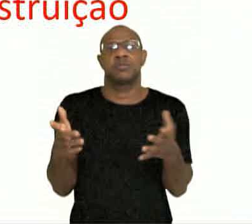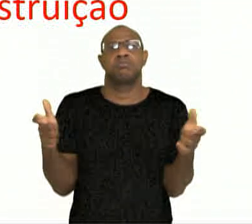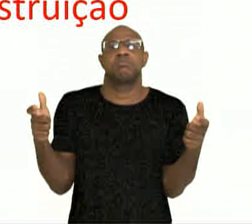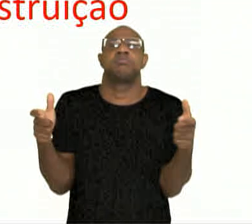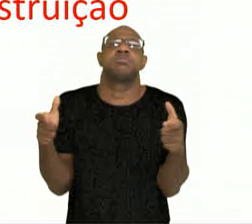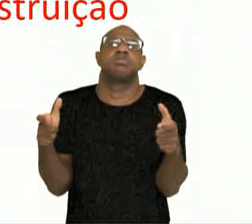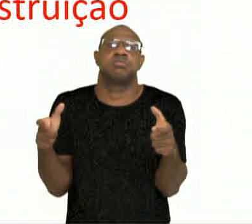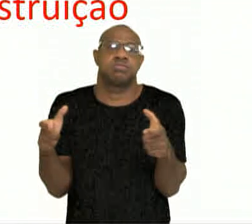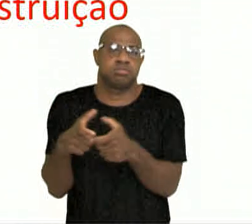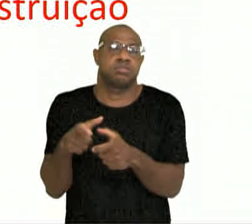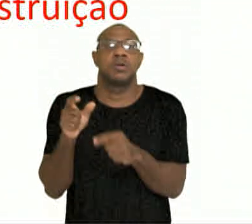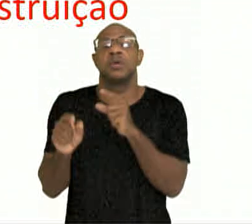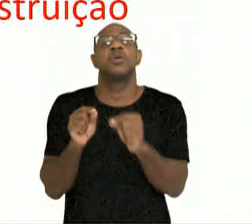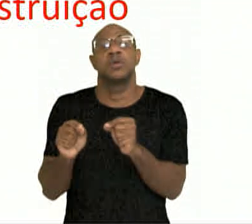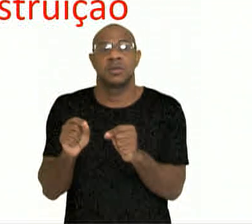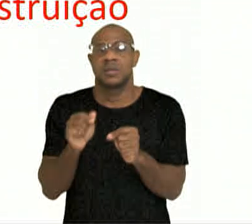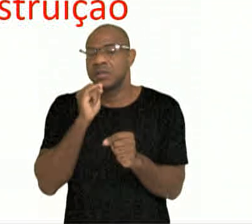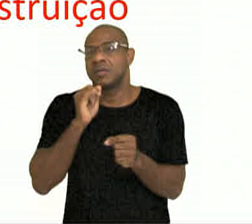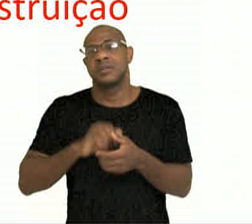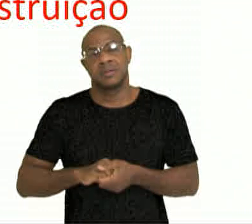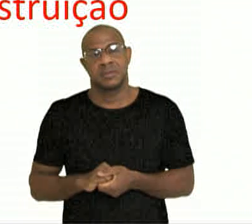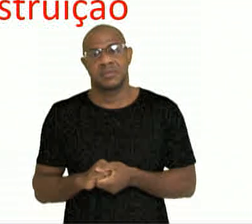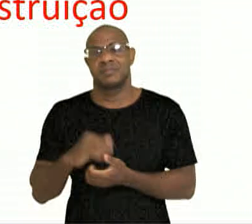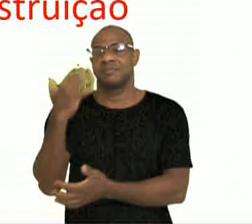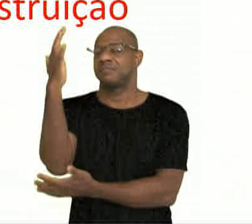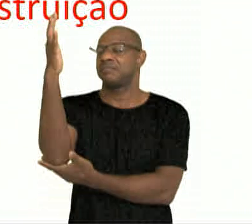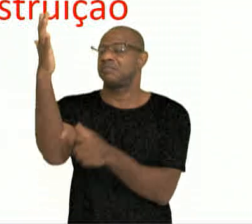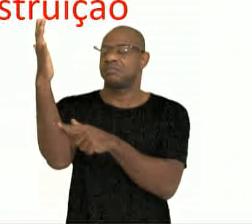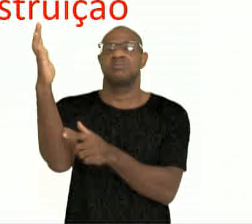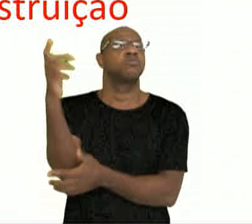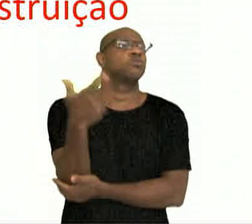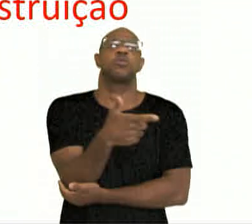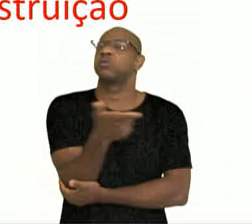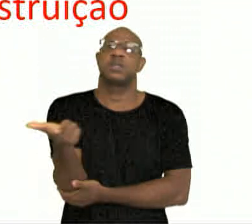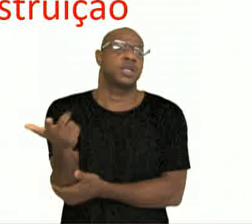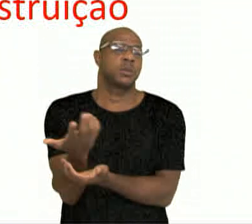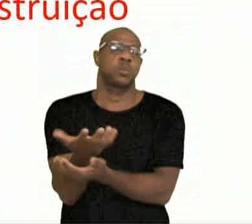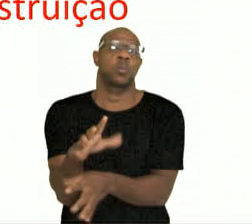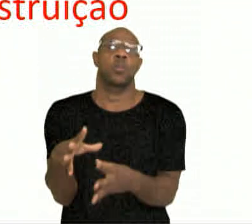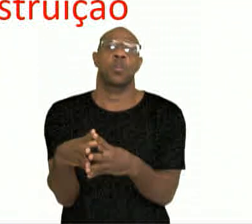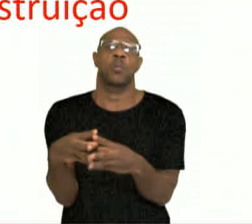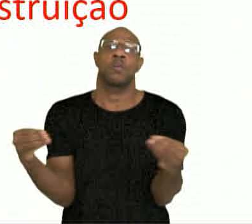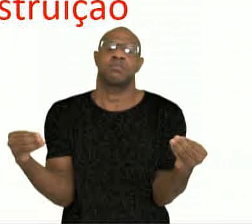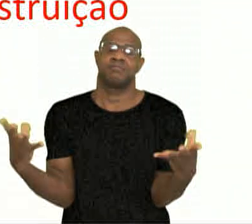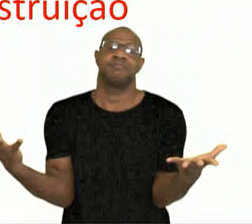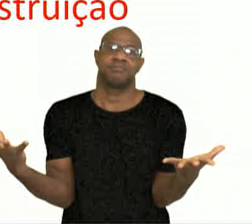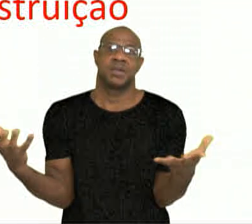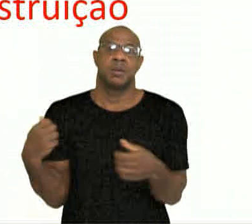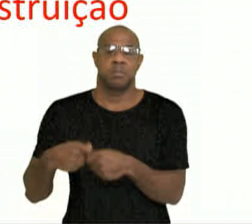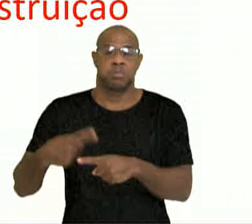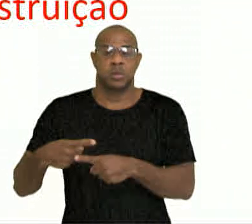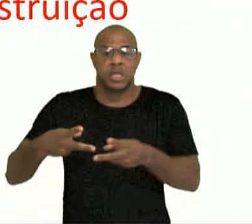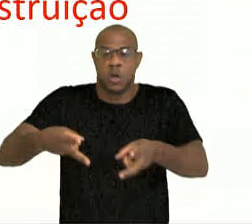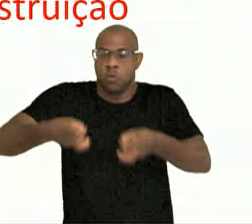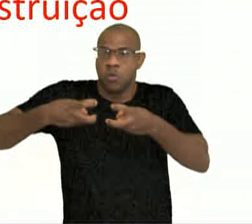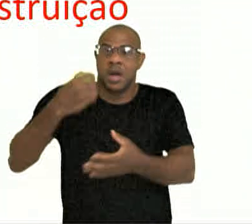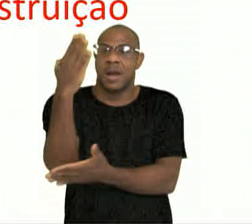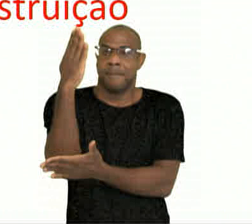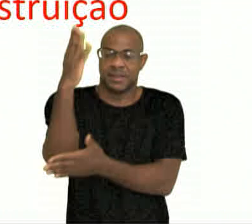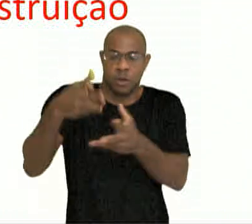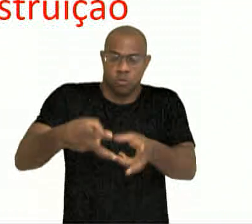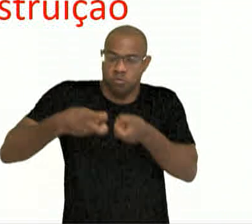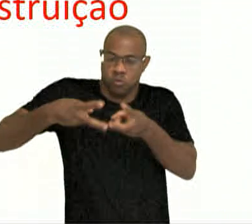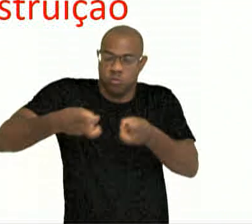ameaçada de extinção, como por exemplo ali o pau-brasil, que foi extremamente explorado, retirada a madeira e enviada